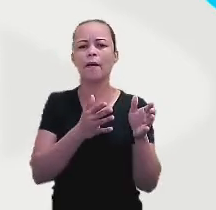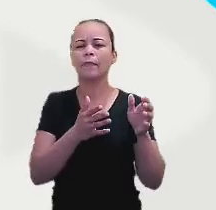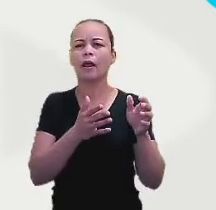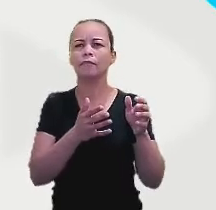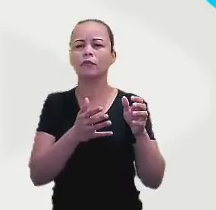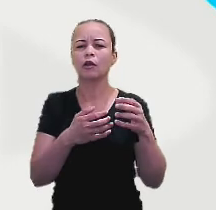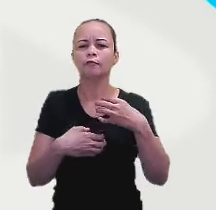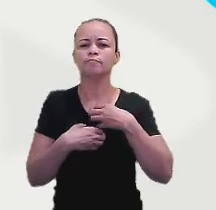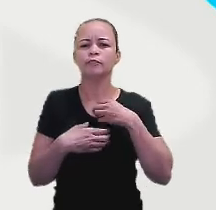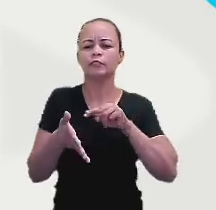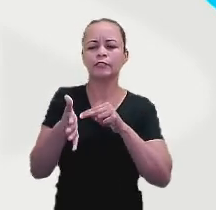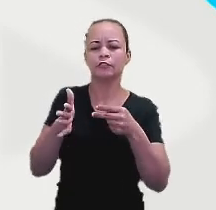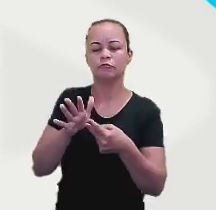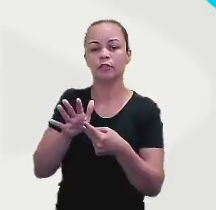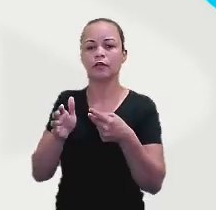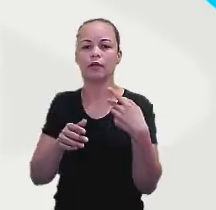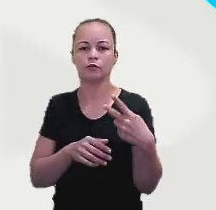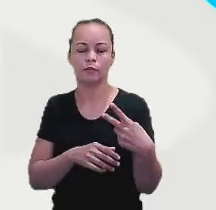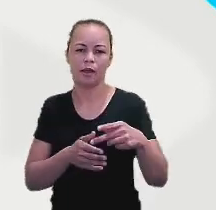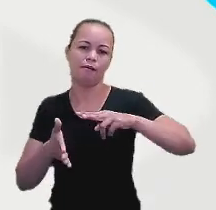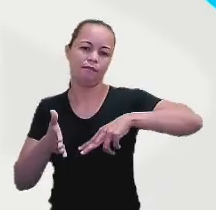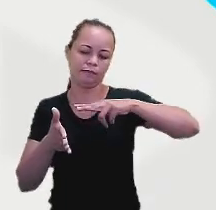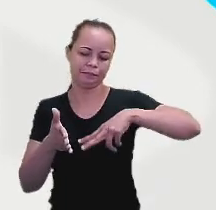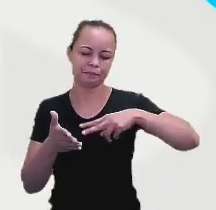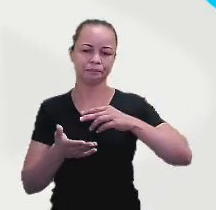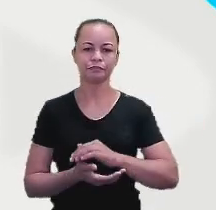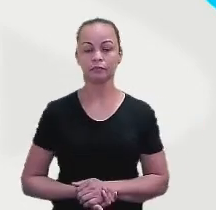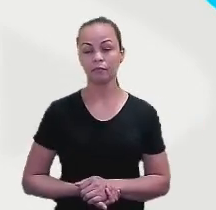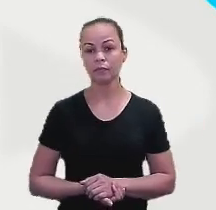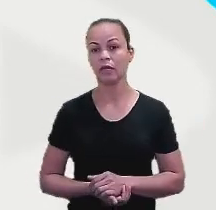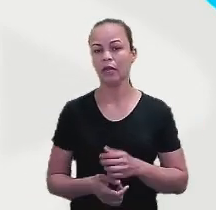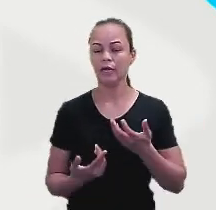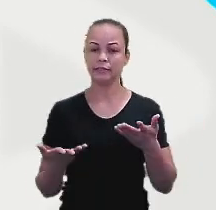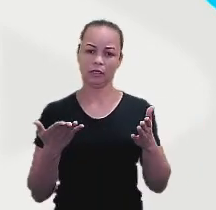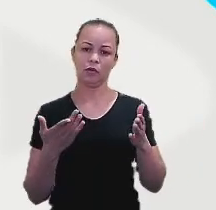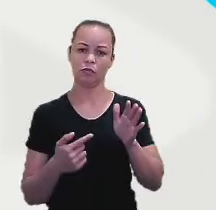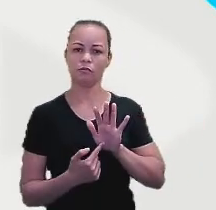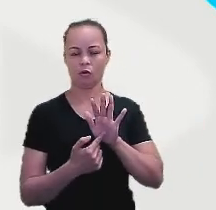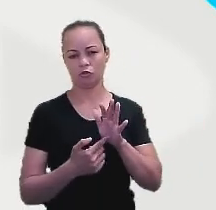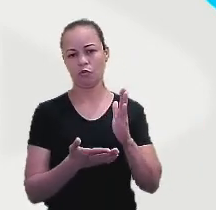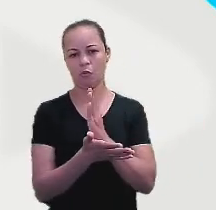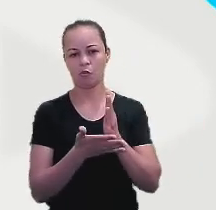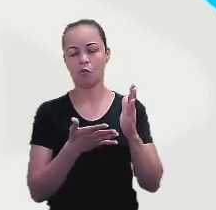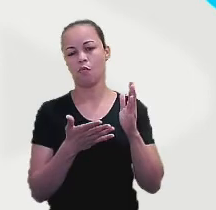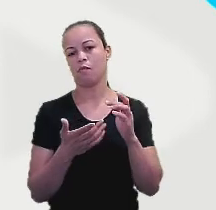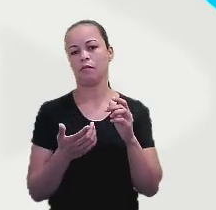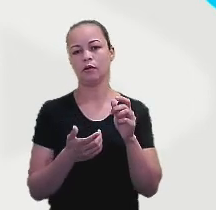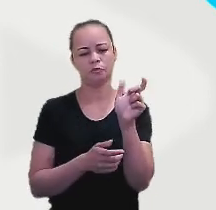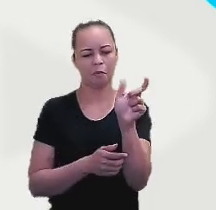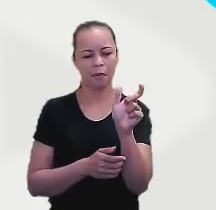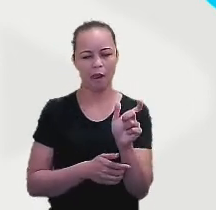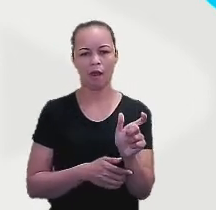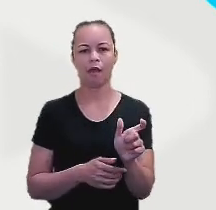significados aí para a nossa leitura. Então, eu destaquei algumas palavras que possivelmente têm